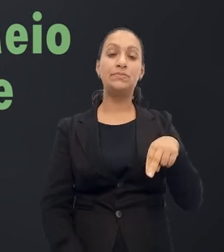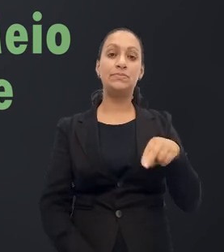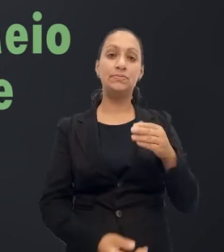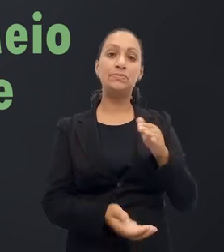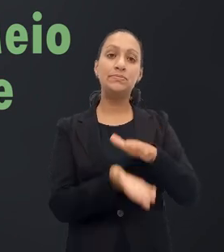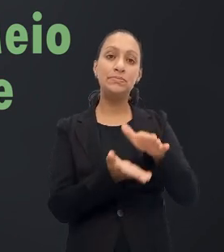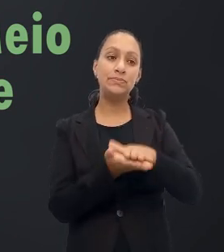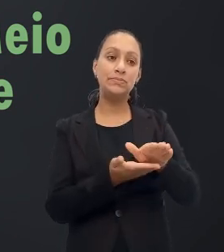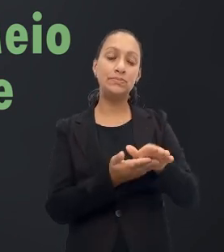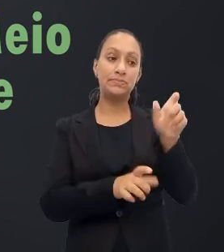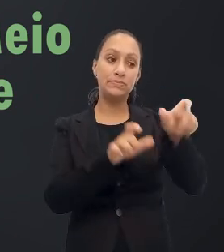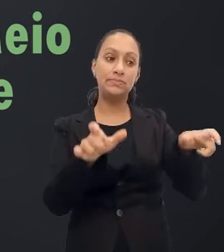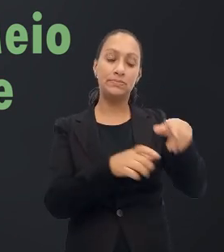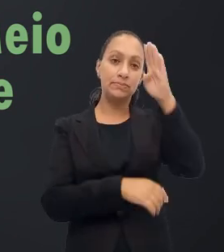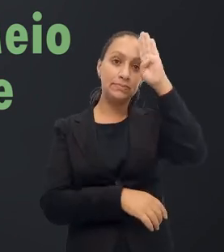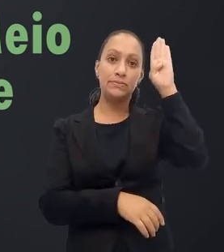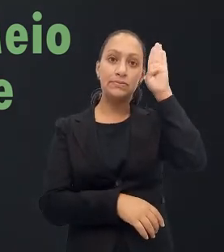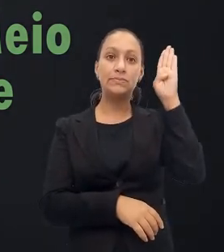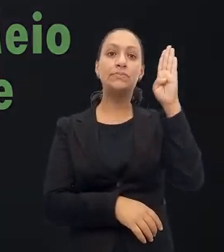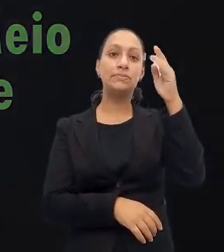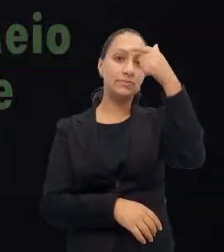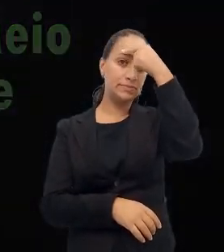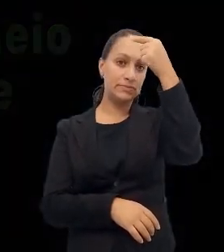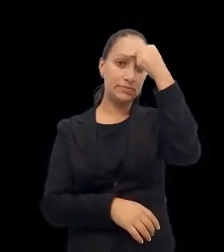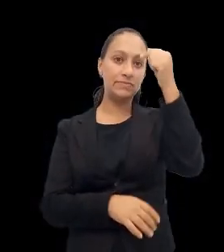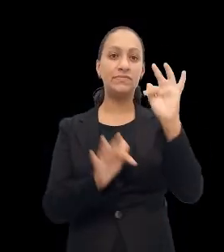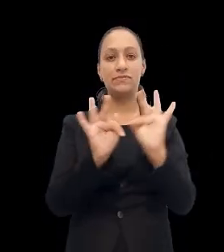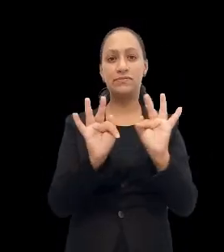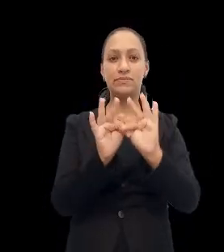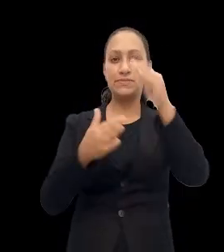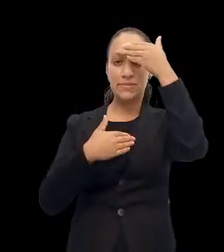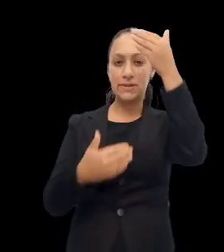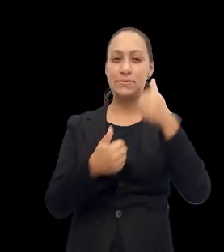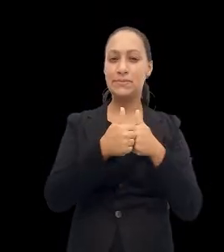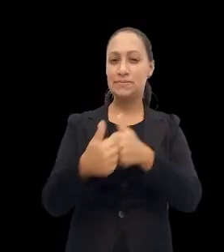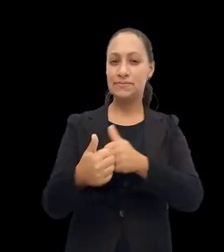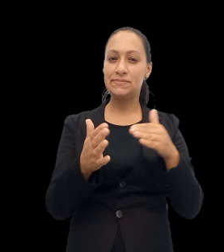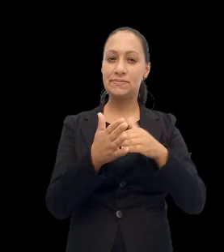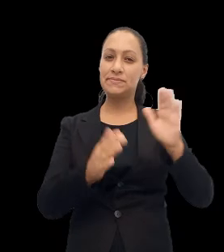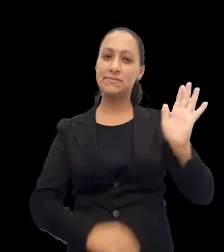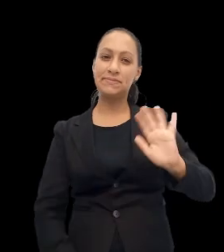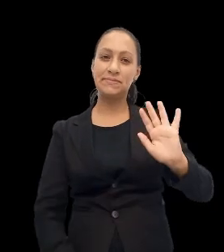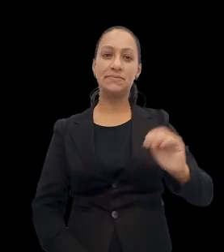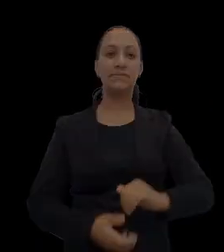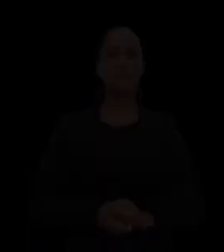da Universidade Fevale. Muito obrigado pela sua companhia e até mais.